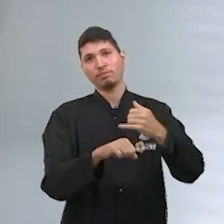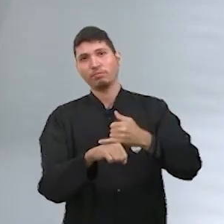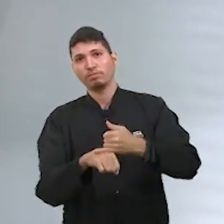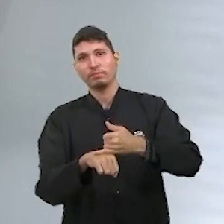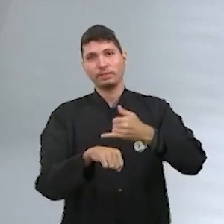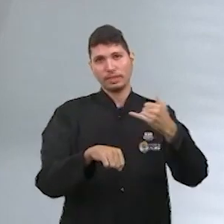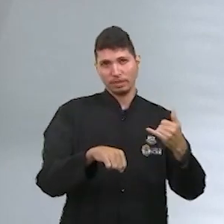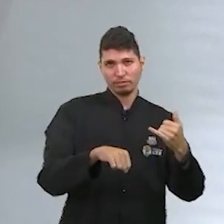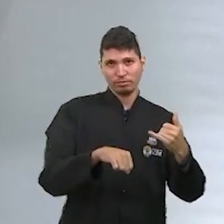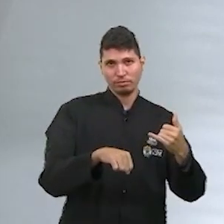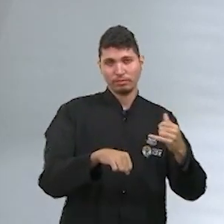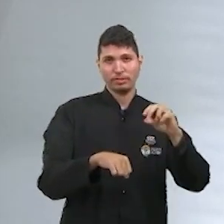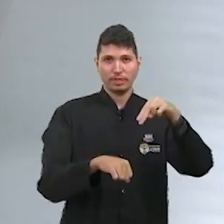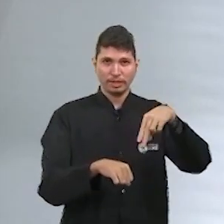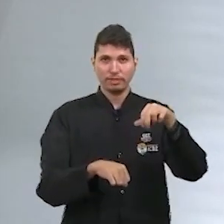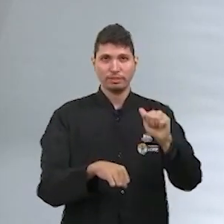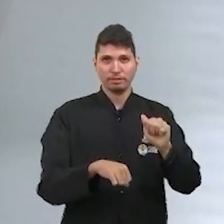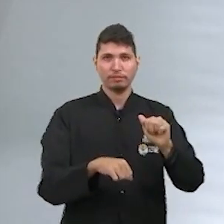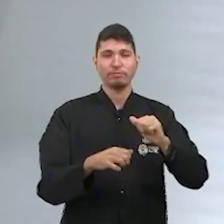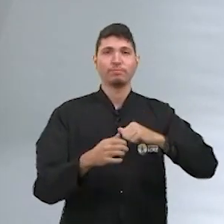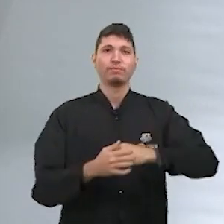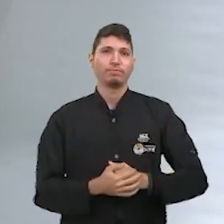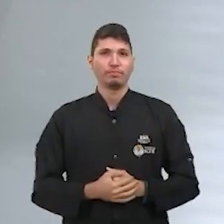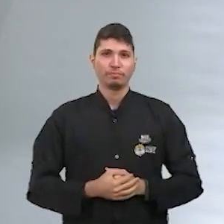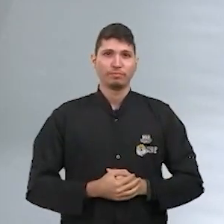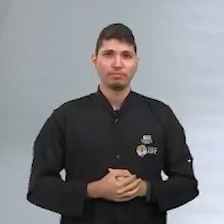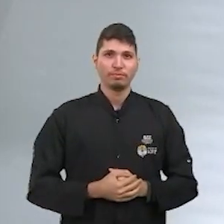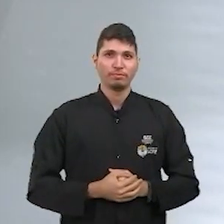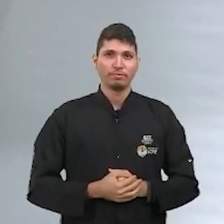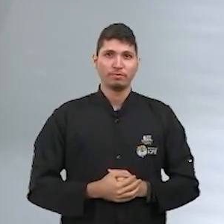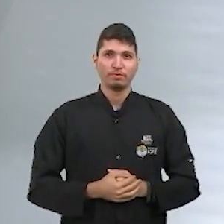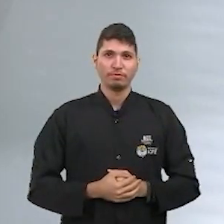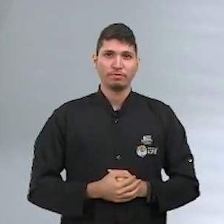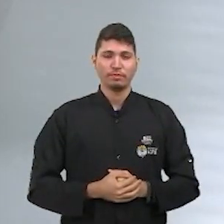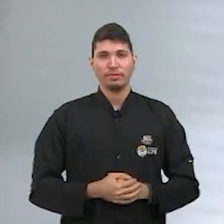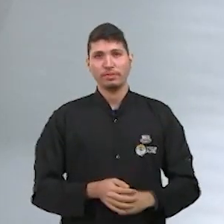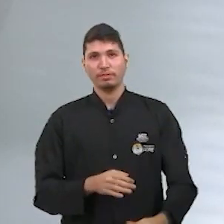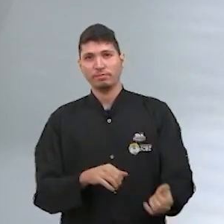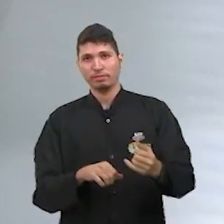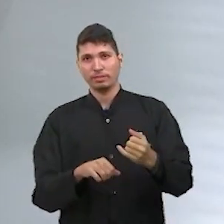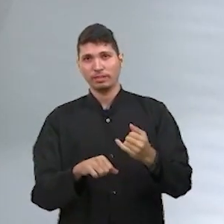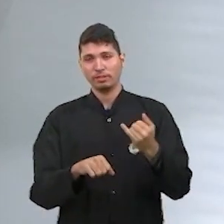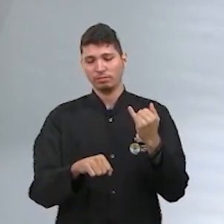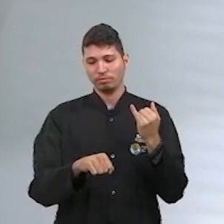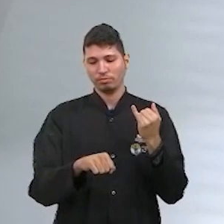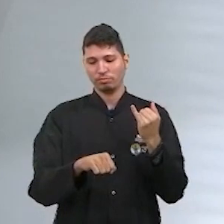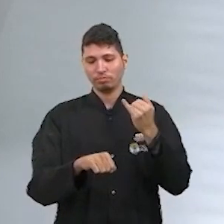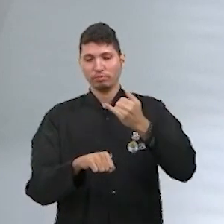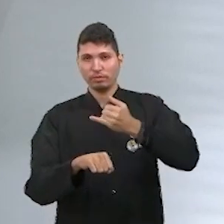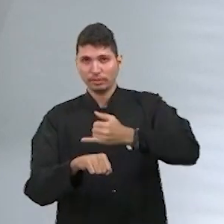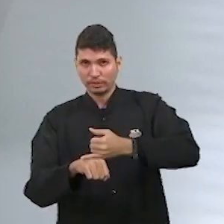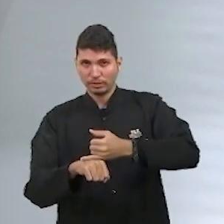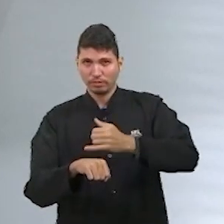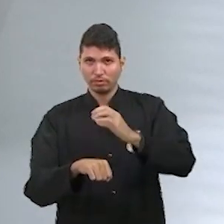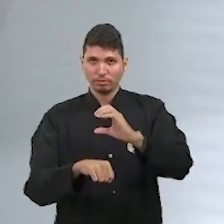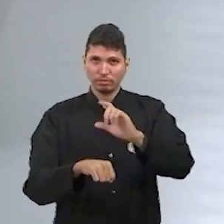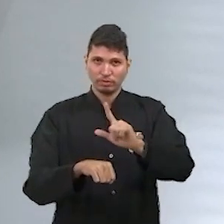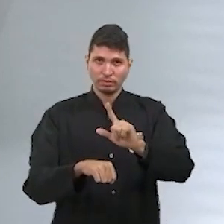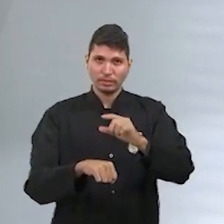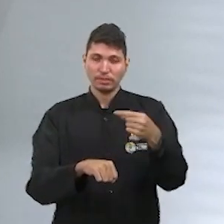Cátion Na. E eu vou ter a parte lá do ânion, que é o Cl. O cloro ele vai receber a